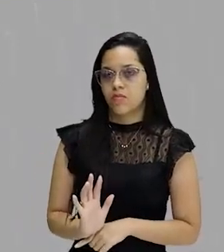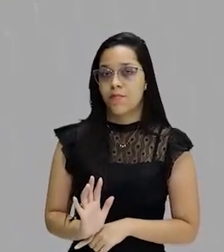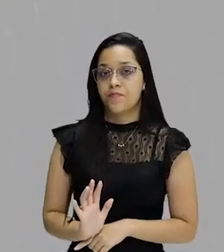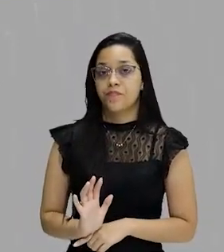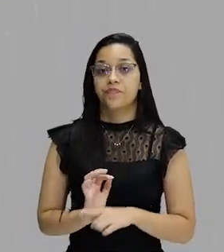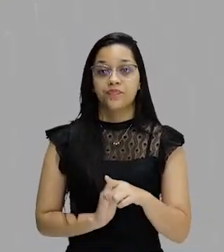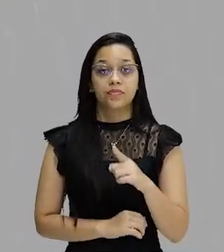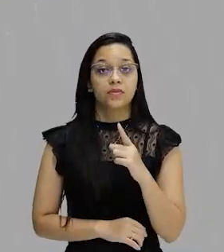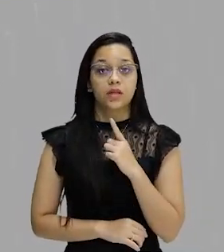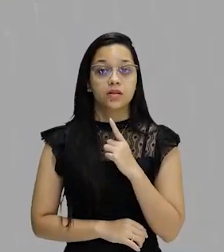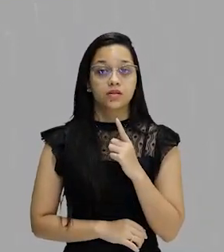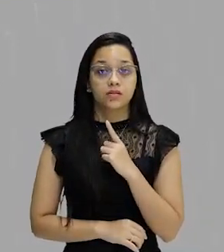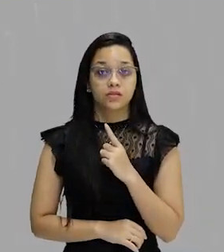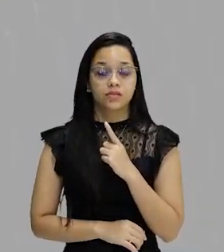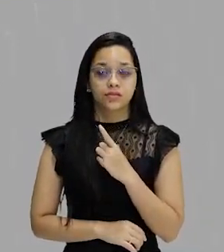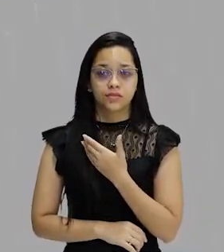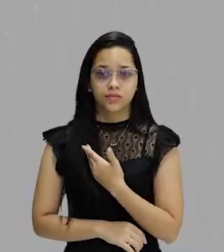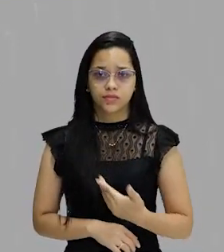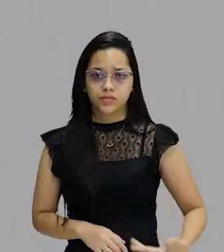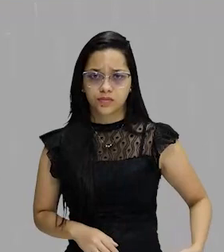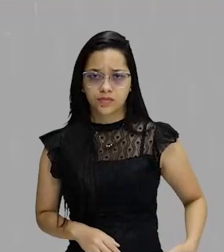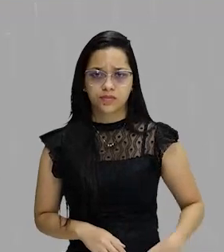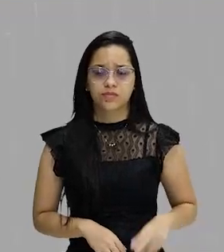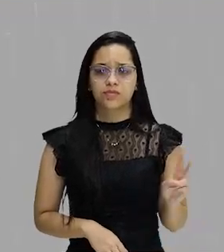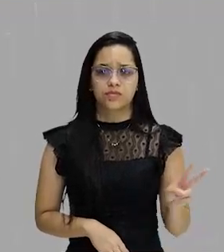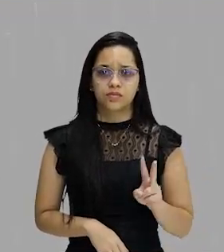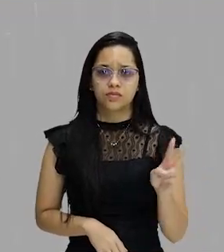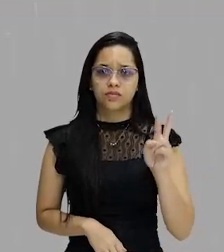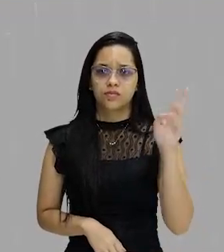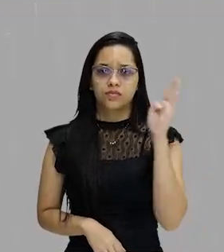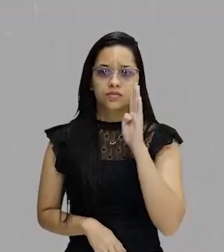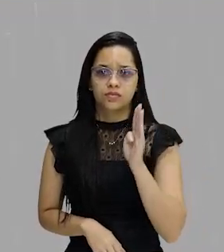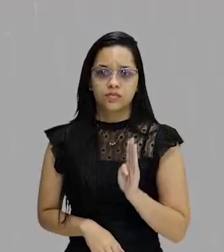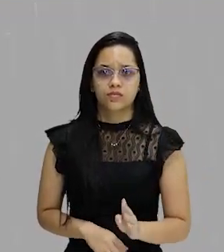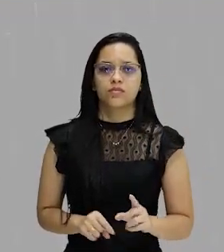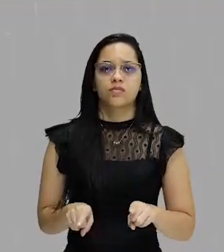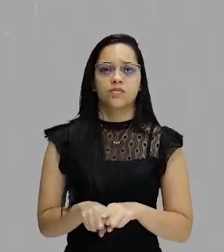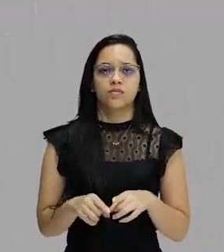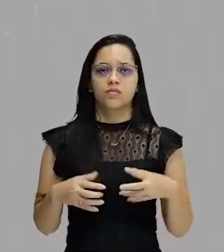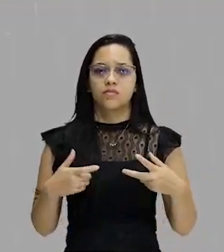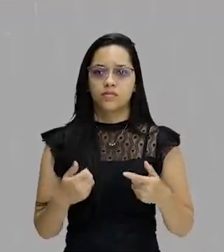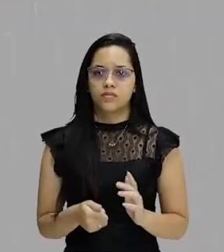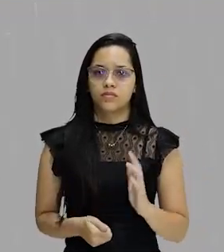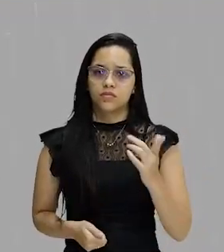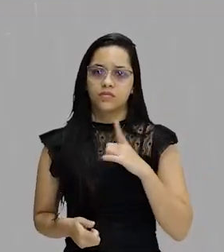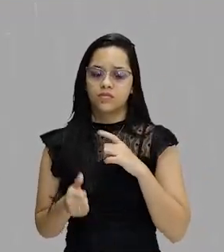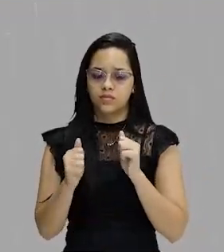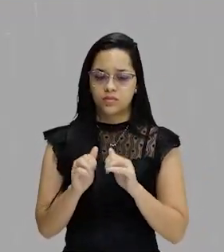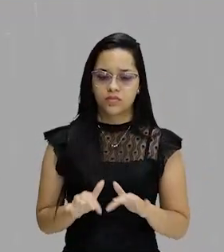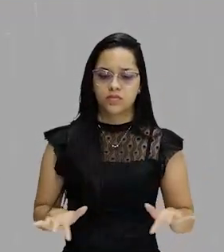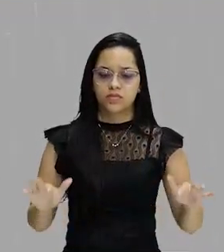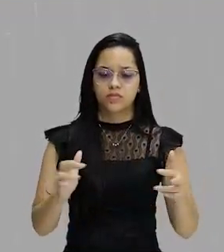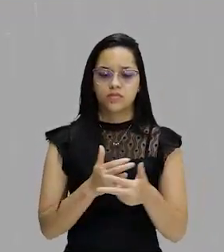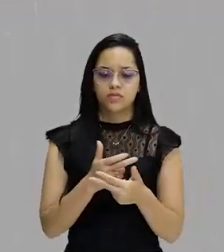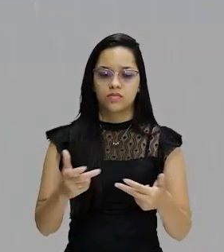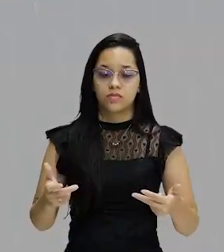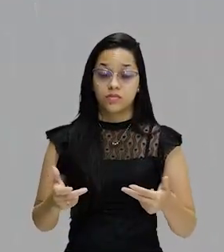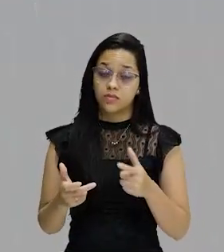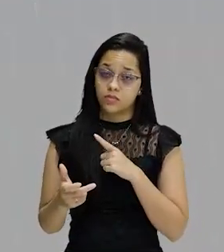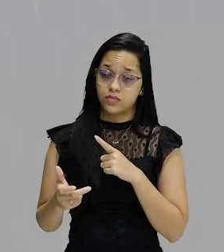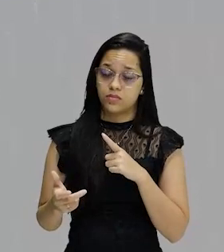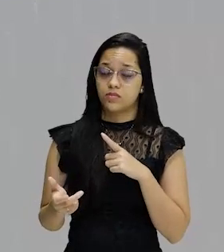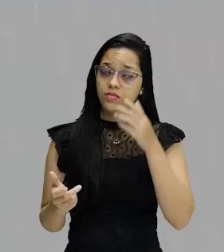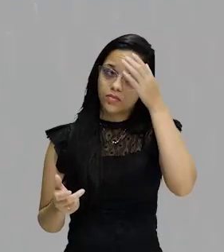que você tenha o governo valorizando o nacional, fazendo, realizando uma expansão de bens de consumo